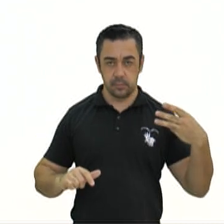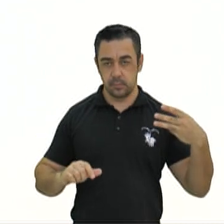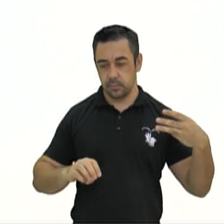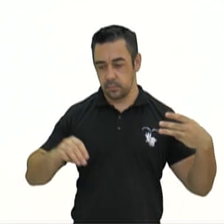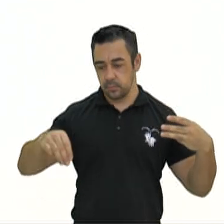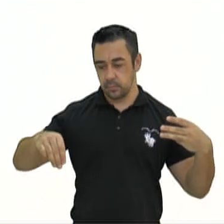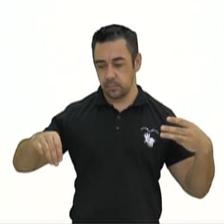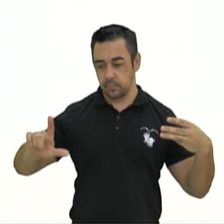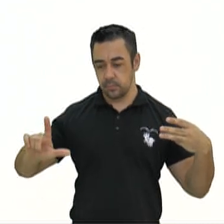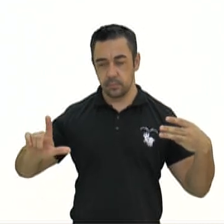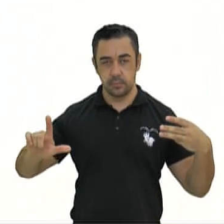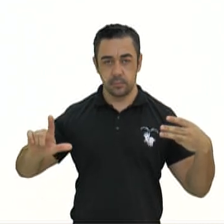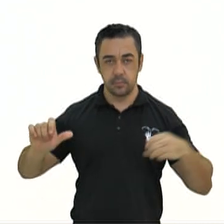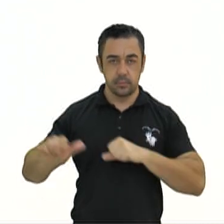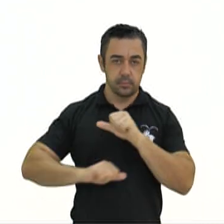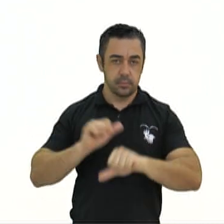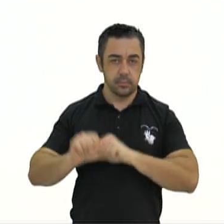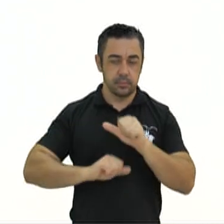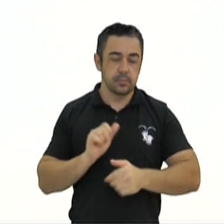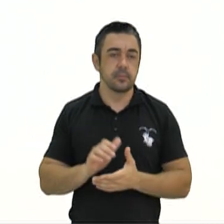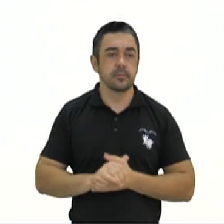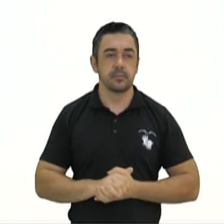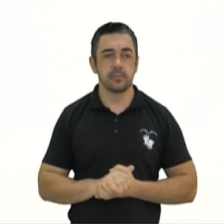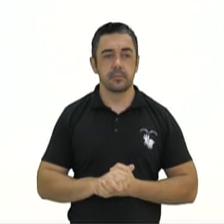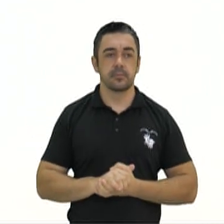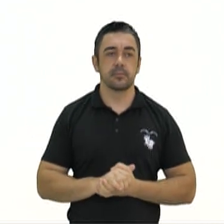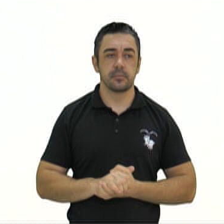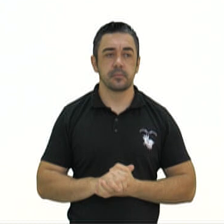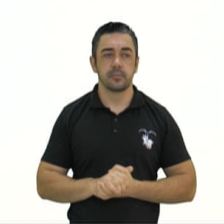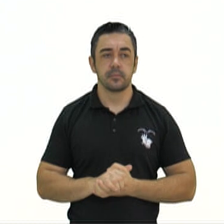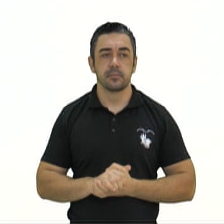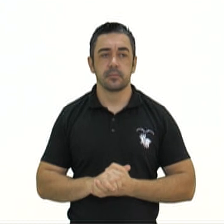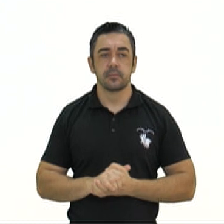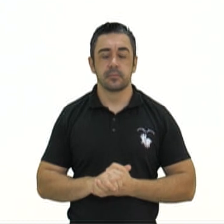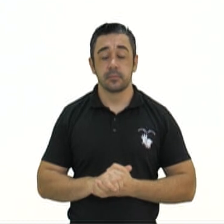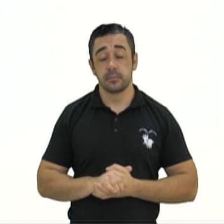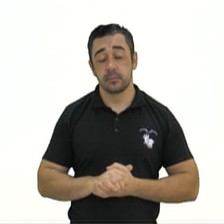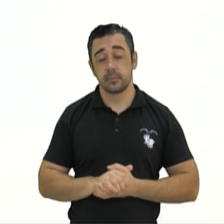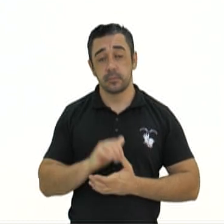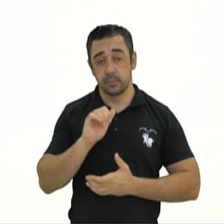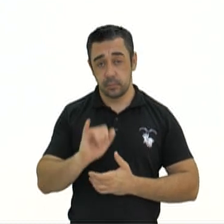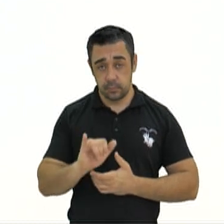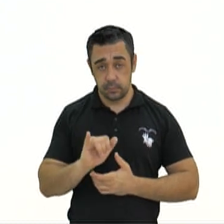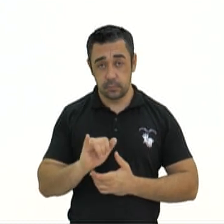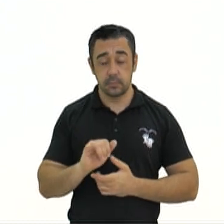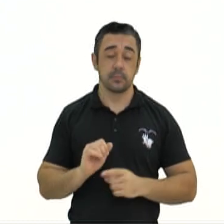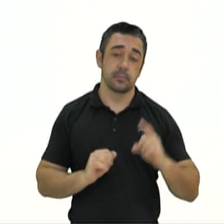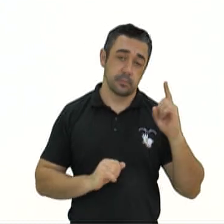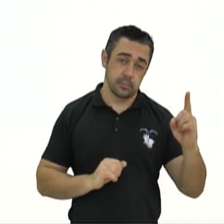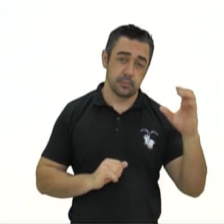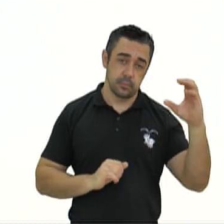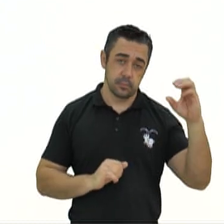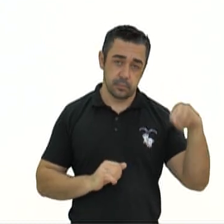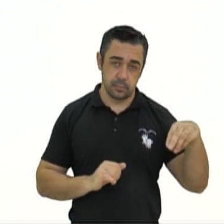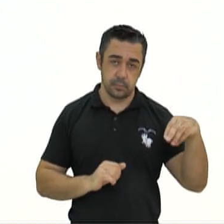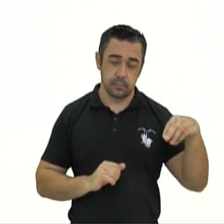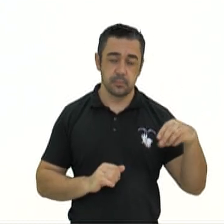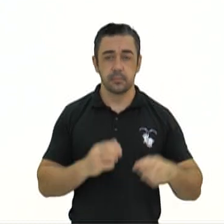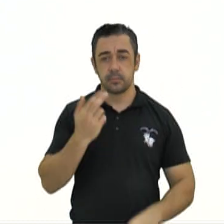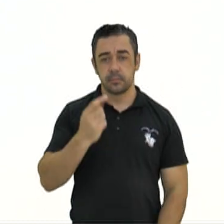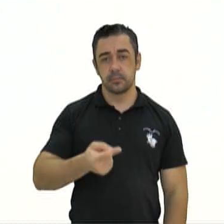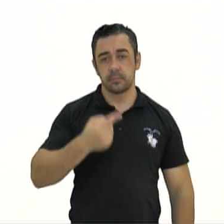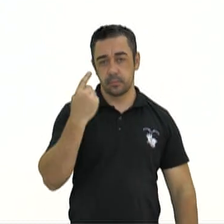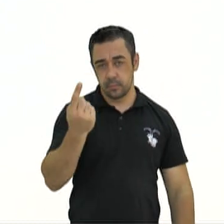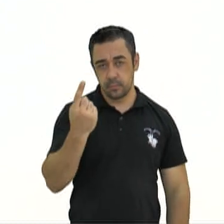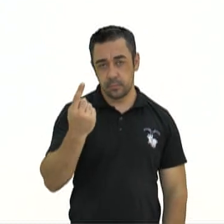ir para mililitro, tá? Como que nós podemos fazer isso, né? Nós sabemos que 1 centímetro cúbico é igual